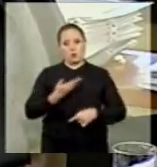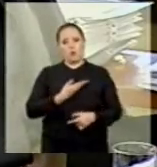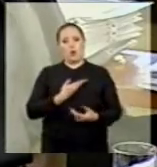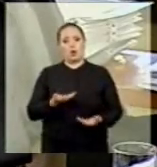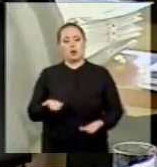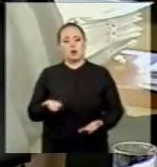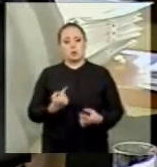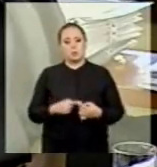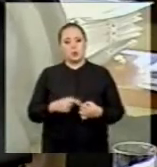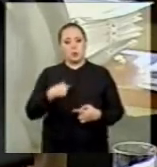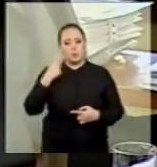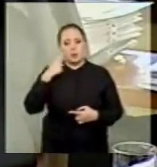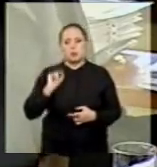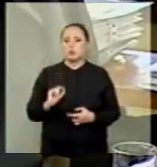penso que,